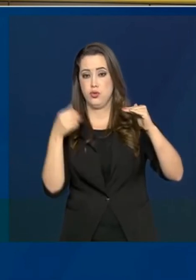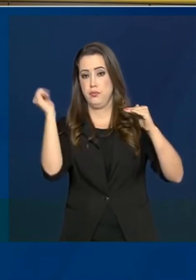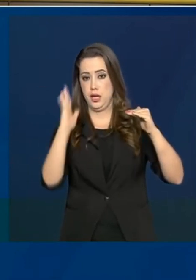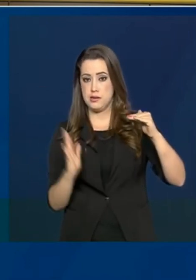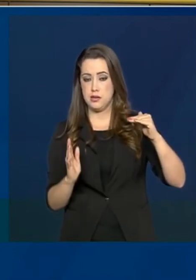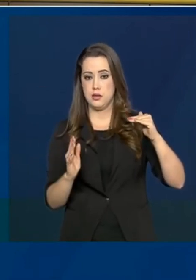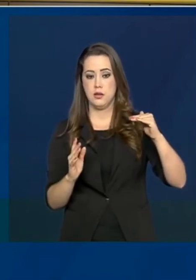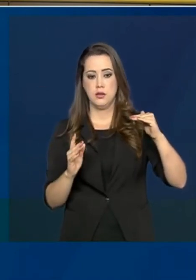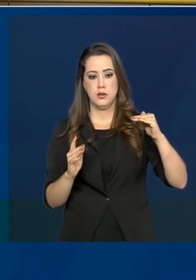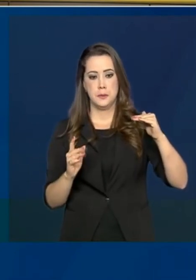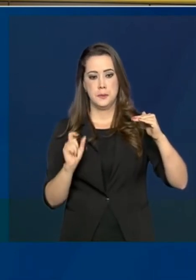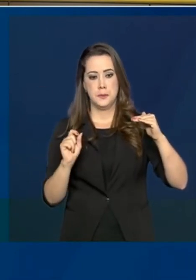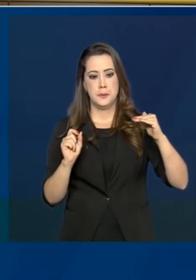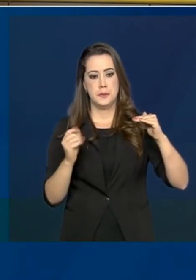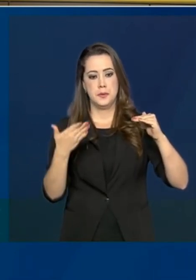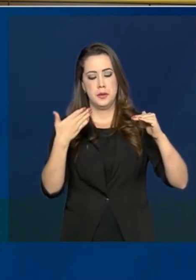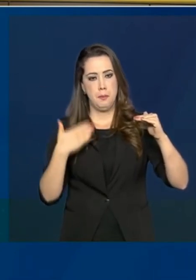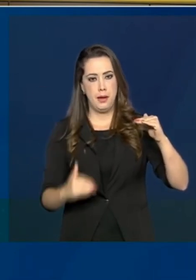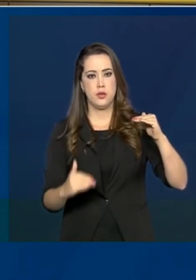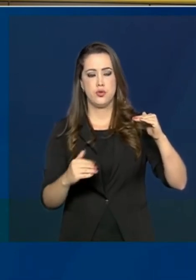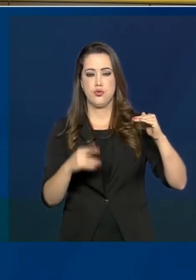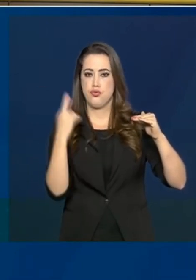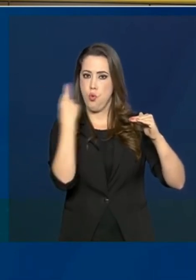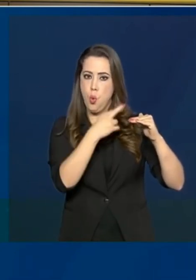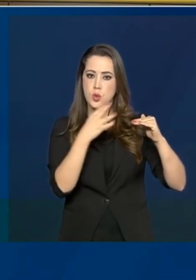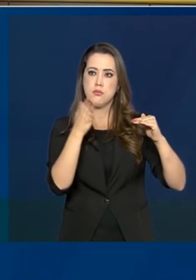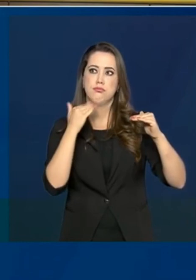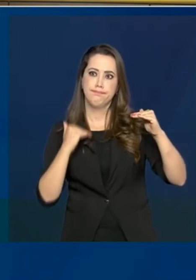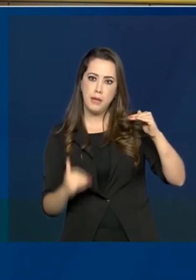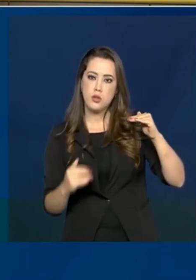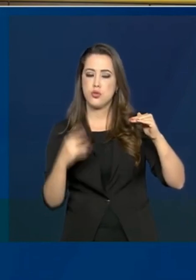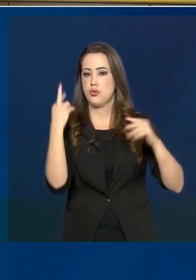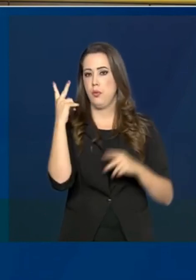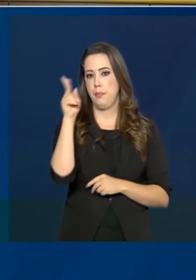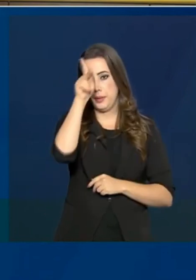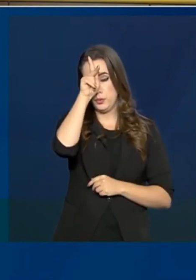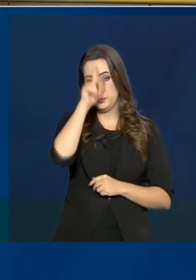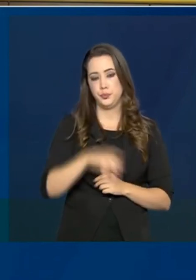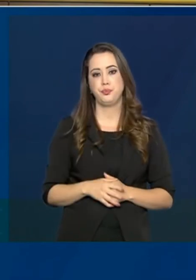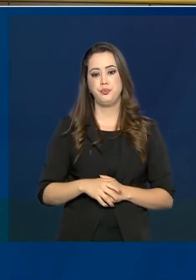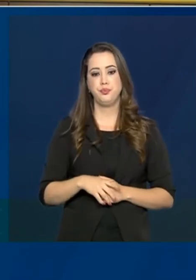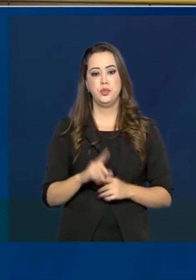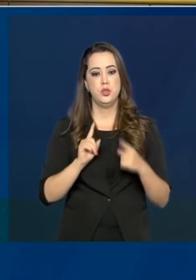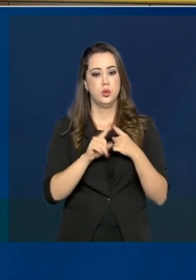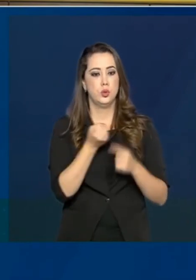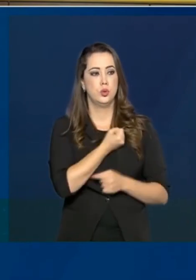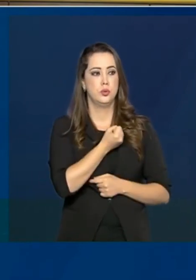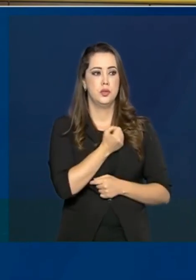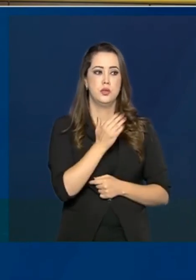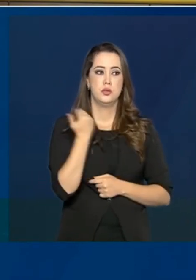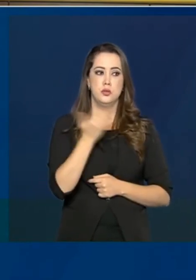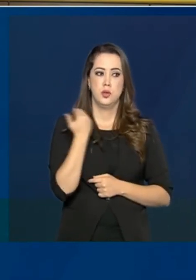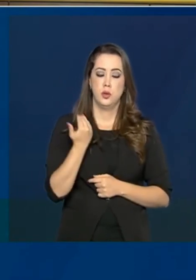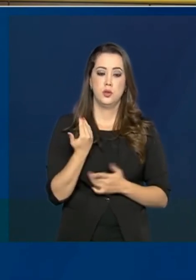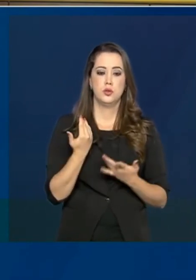logo em seguida da Federação Russa, Peru. Em relação aos óbitos, os Estados Unidos chega como o